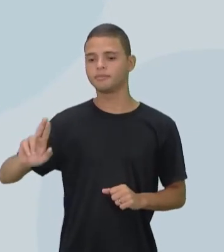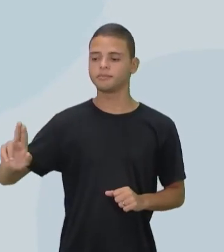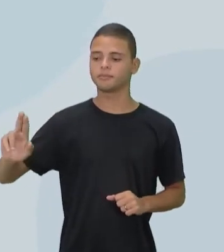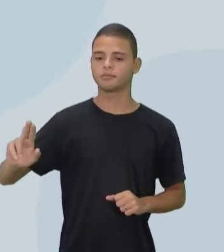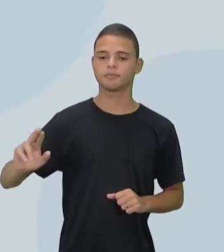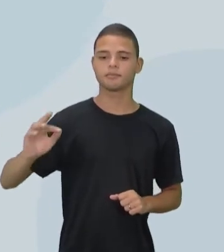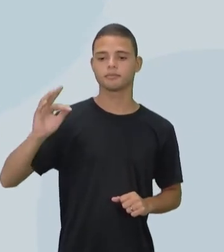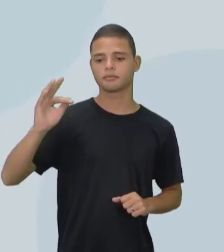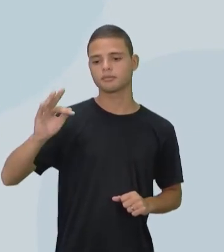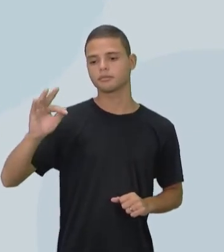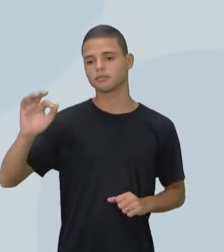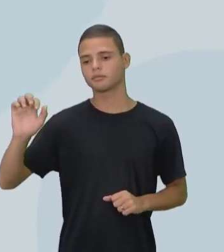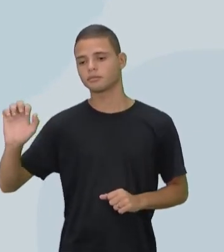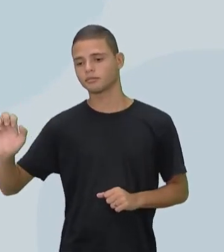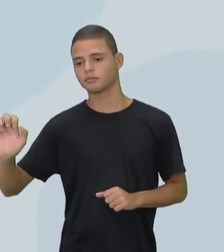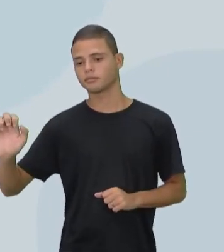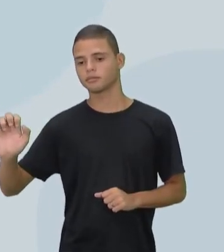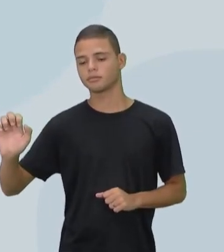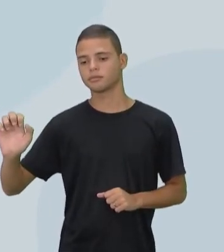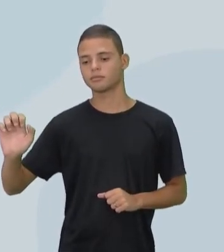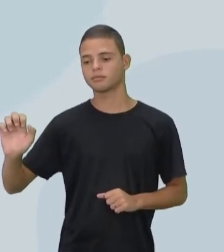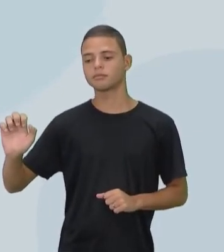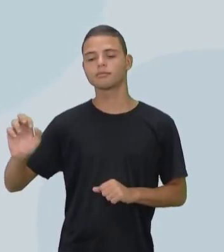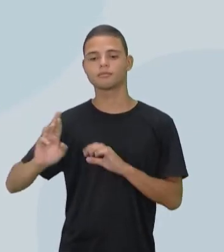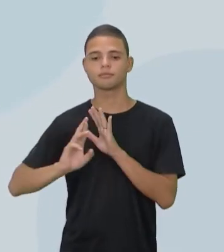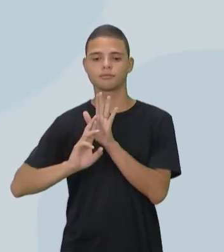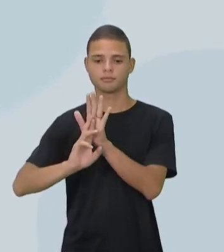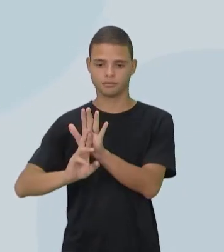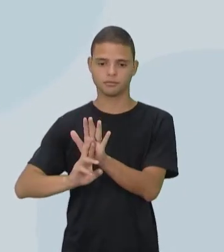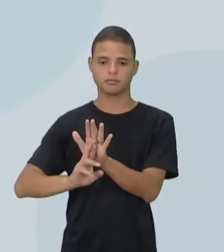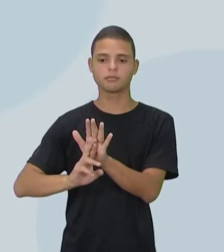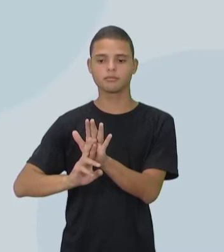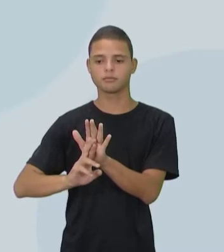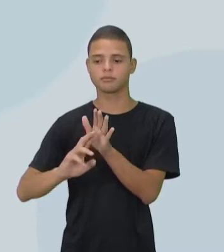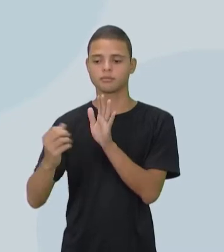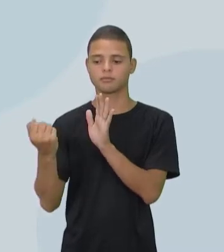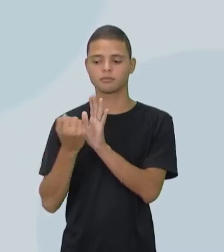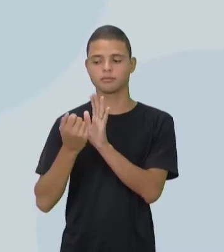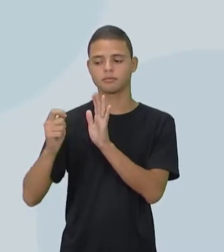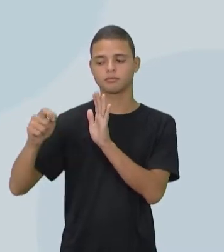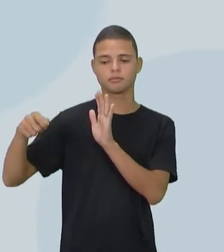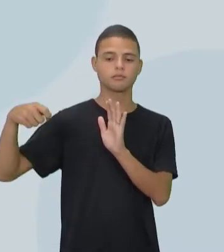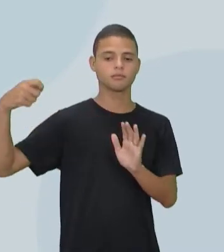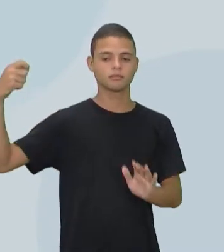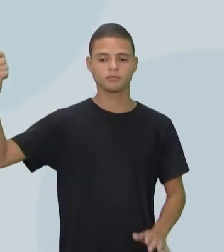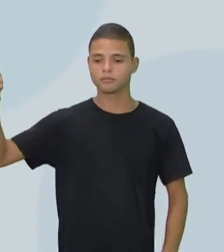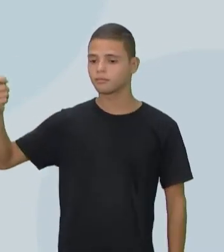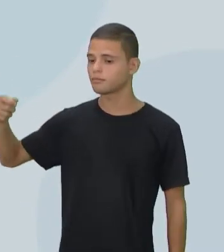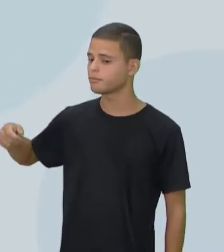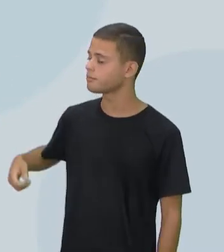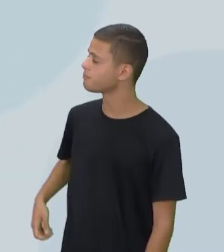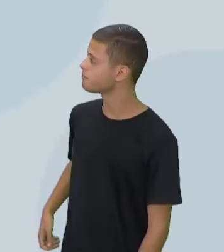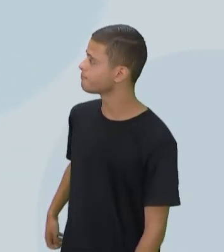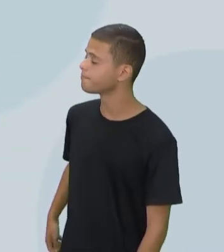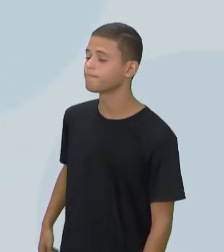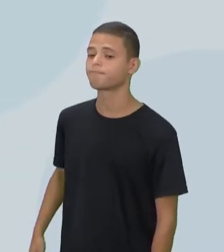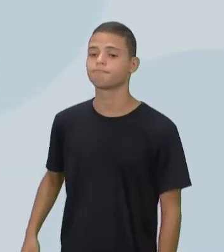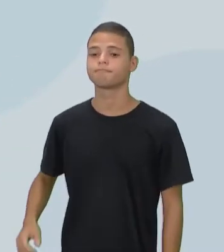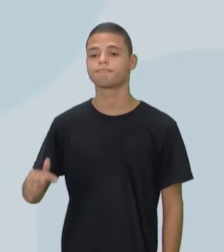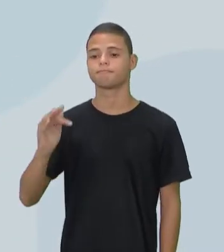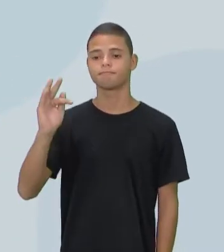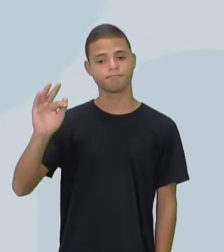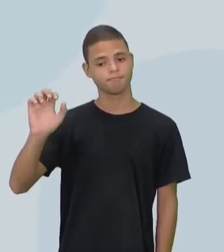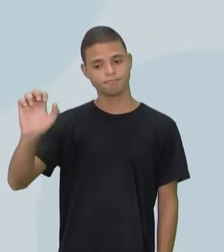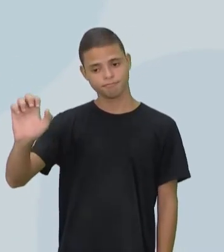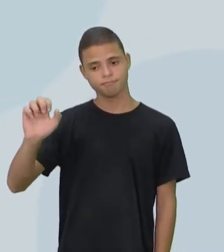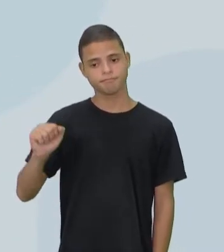é feita uma convenção internacional que representa o ferro como símbolo Fe, e também, então, vamos dizer assim, que